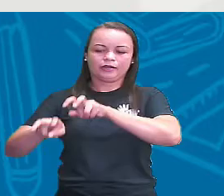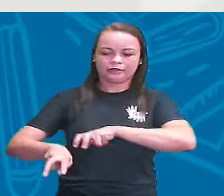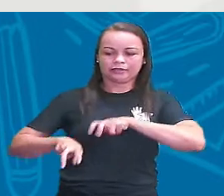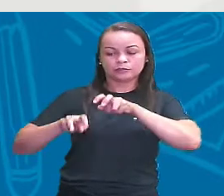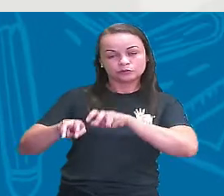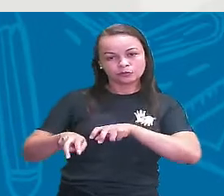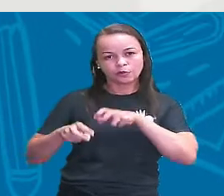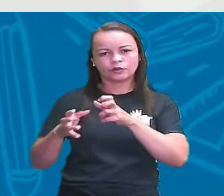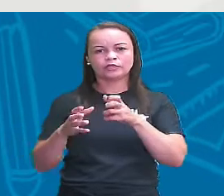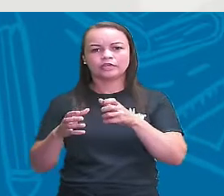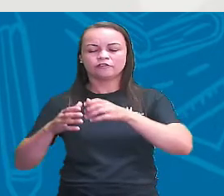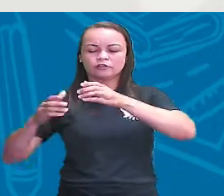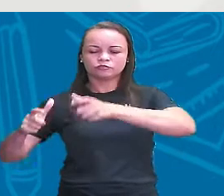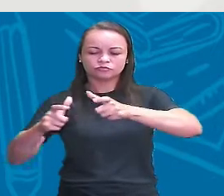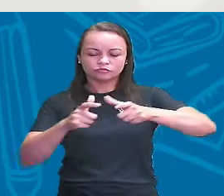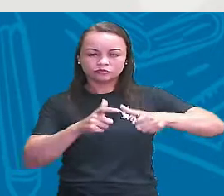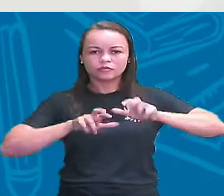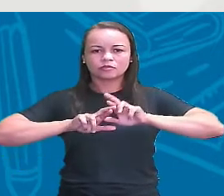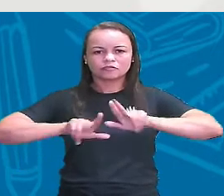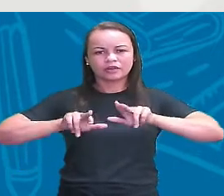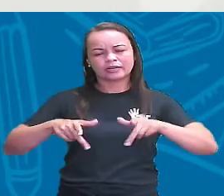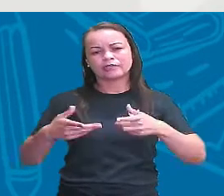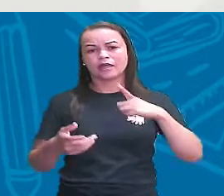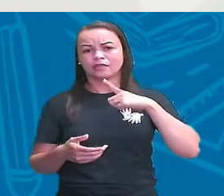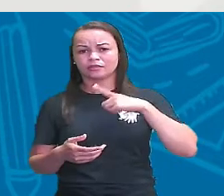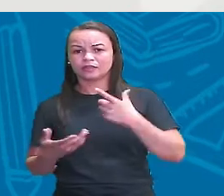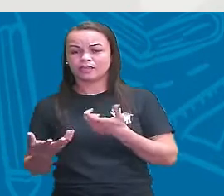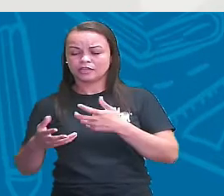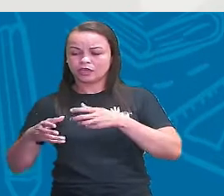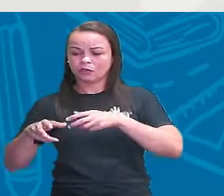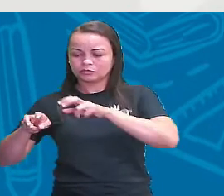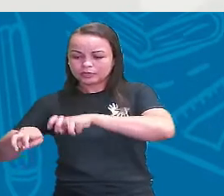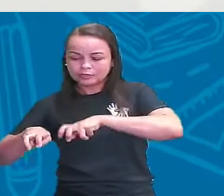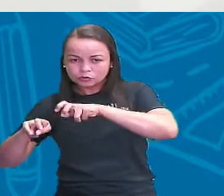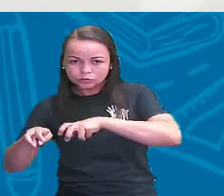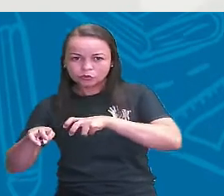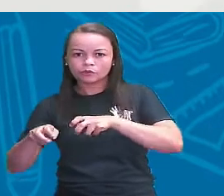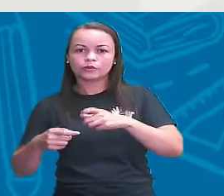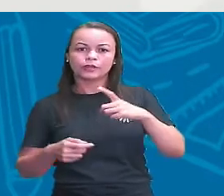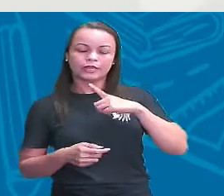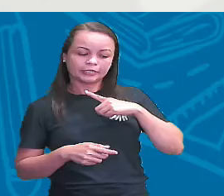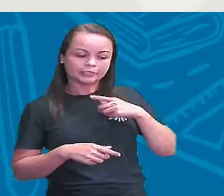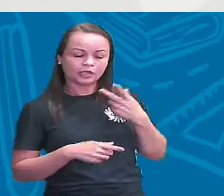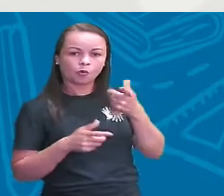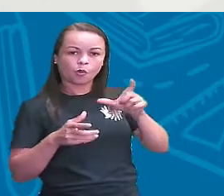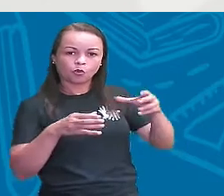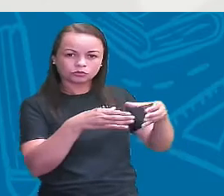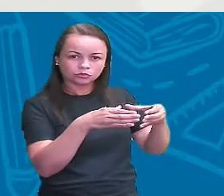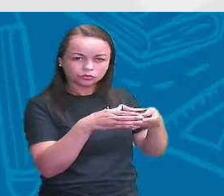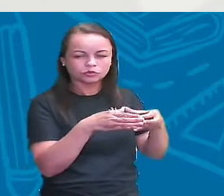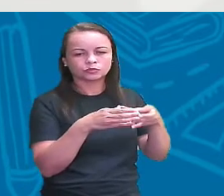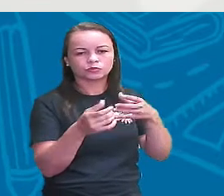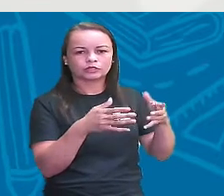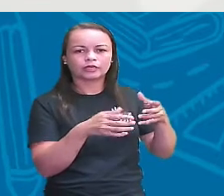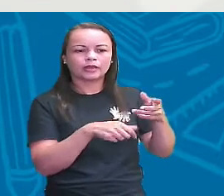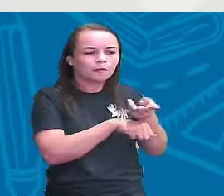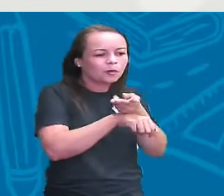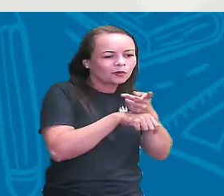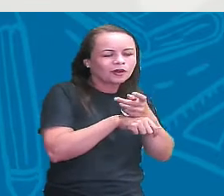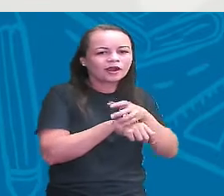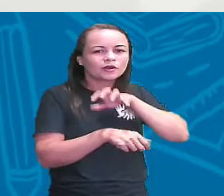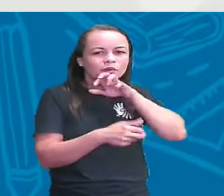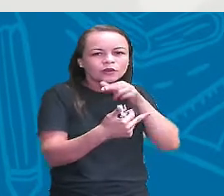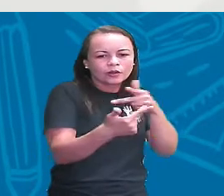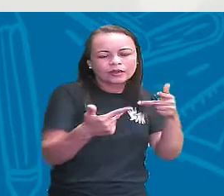escalas sociais, né? Tinha lá os agricultores e tinha os grupos que praticavam a caça e a coleta, certo? Cada um